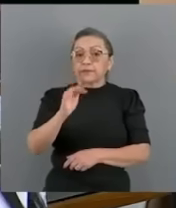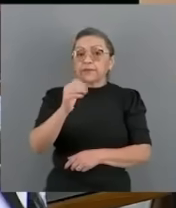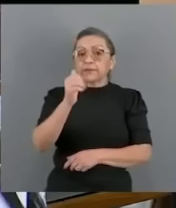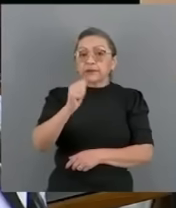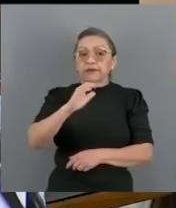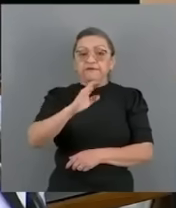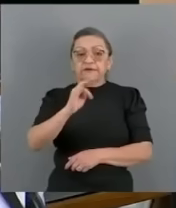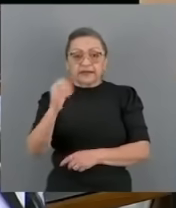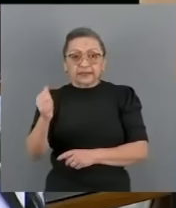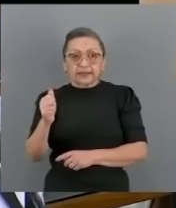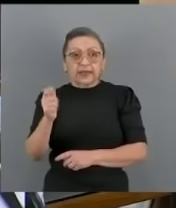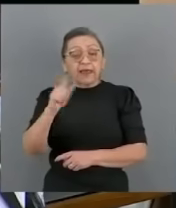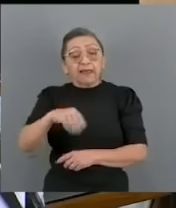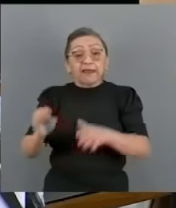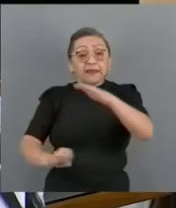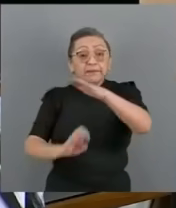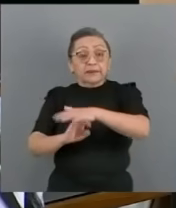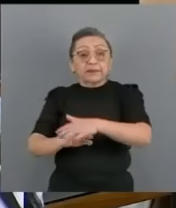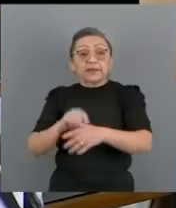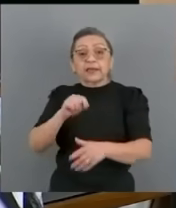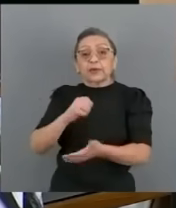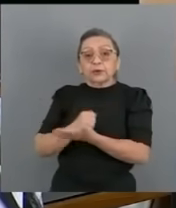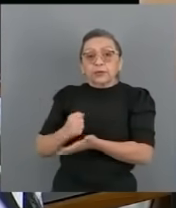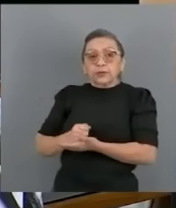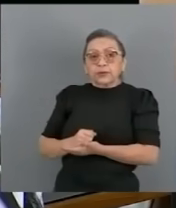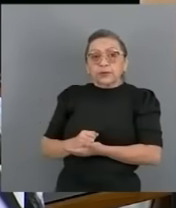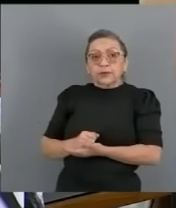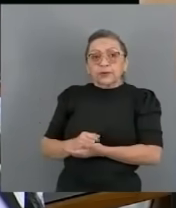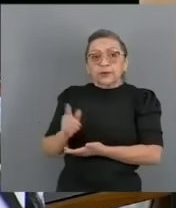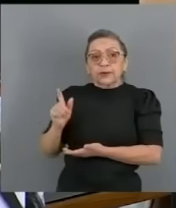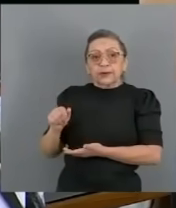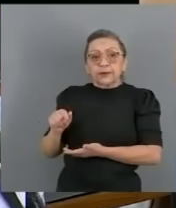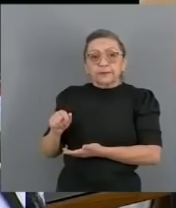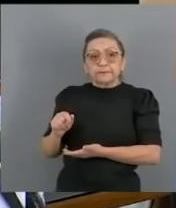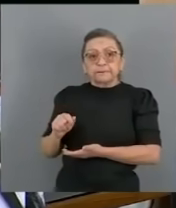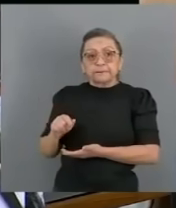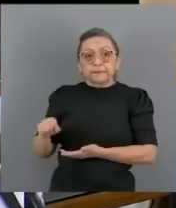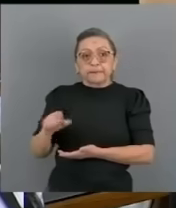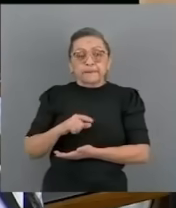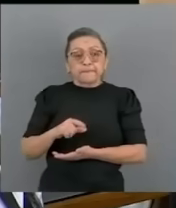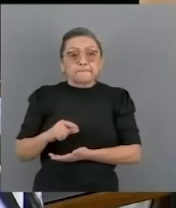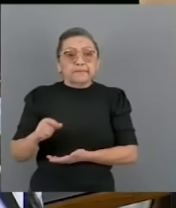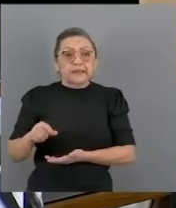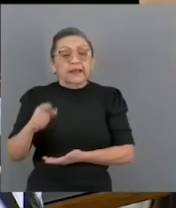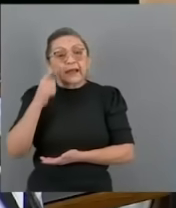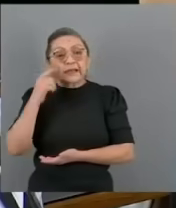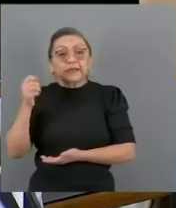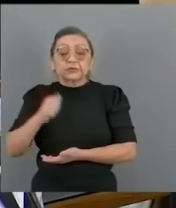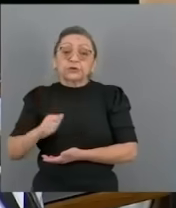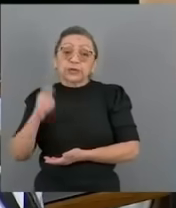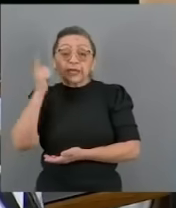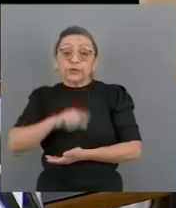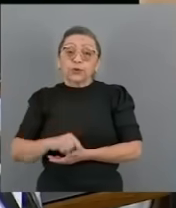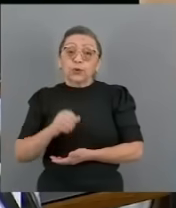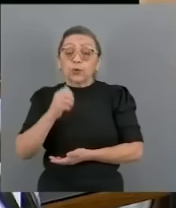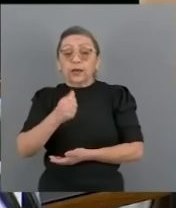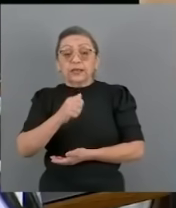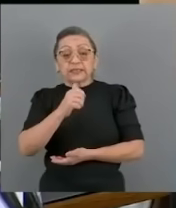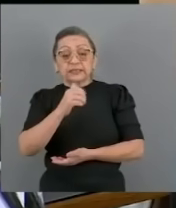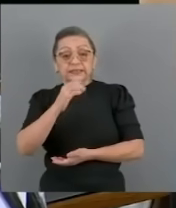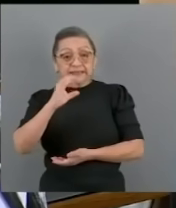presidente? É a empresa contratada pela instituição que ganhou a CT, que o filho do Onyx foi um